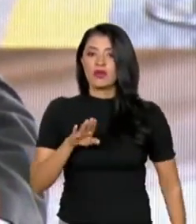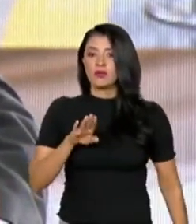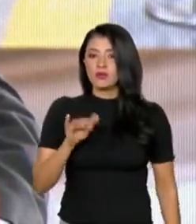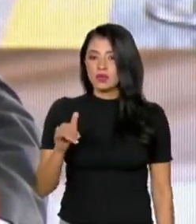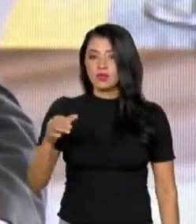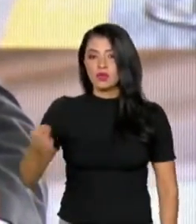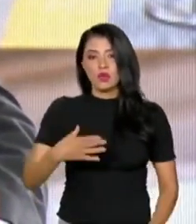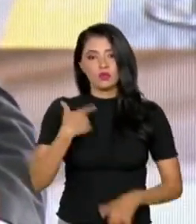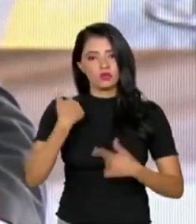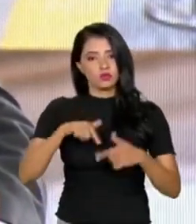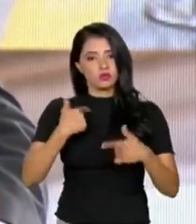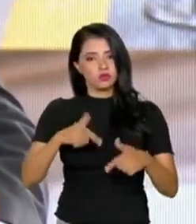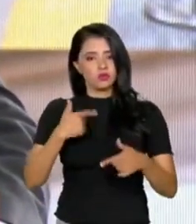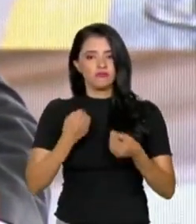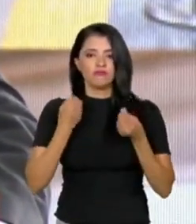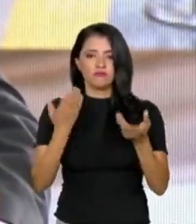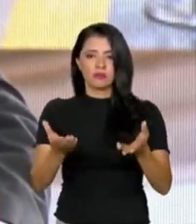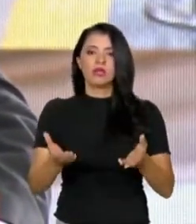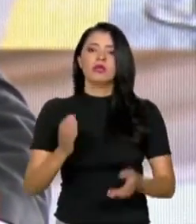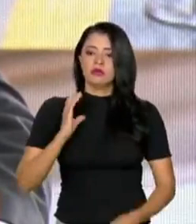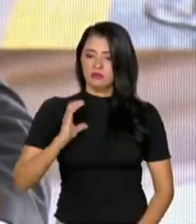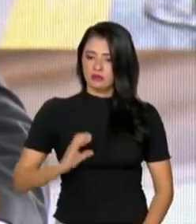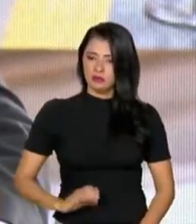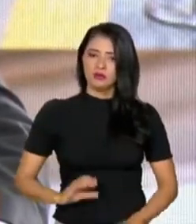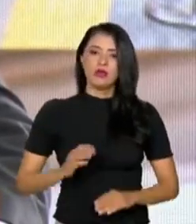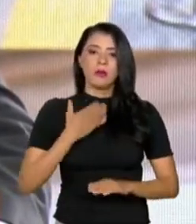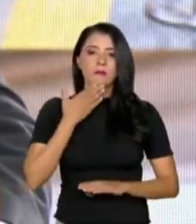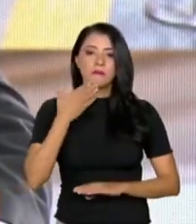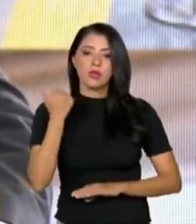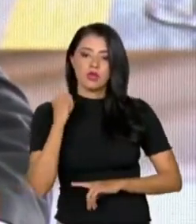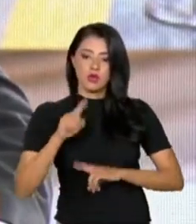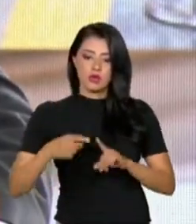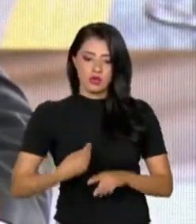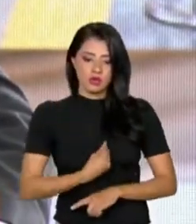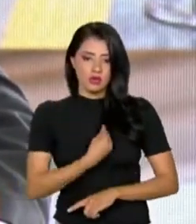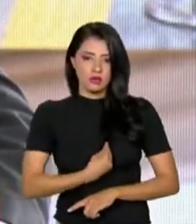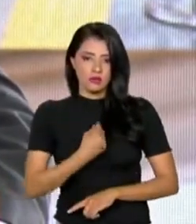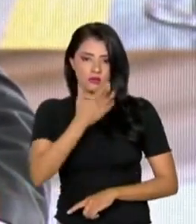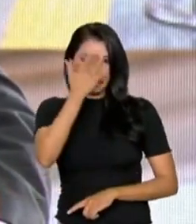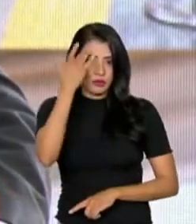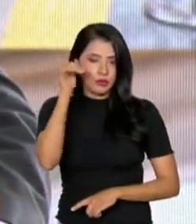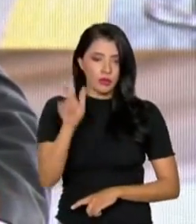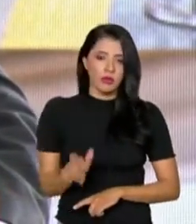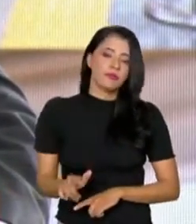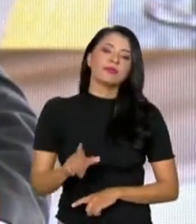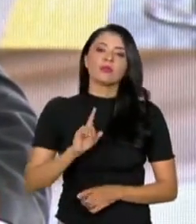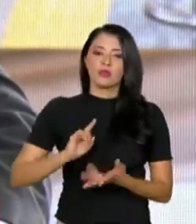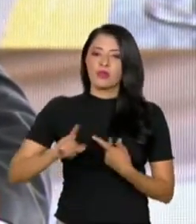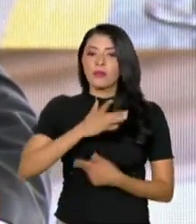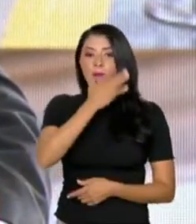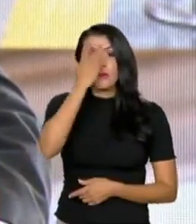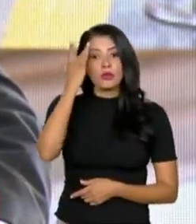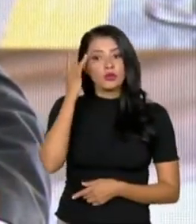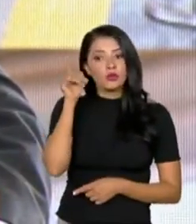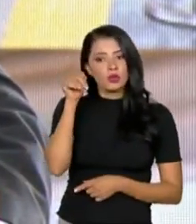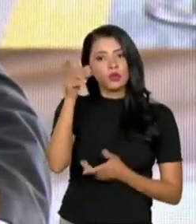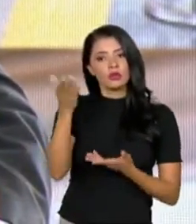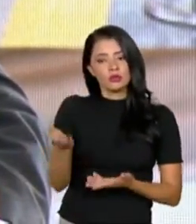empregos, que traz cidadania, traz melhoria de vida das pessoas, essas pessoas que